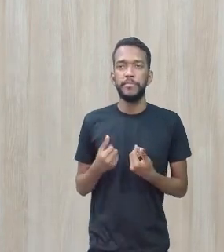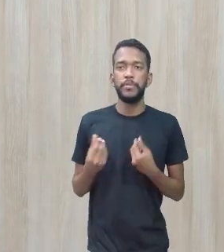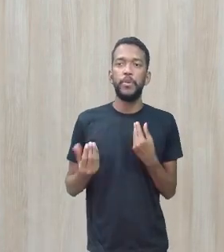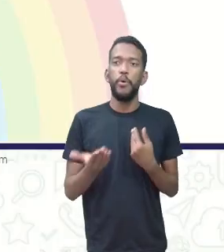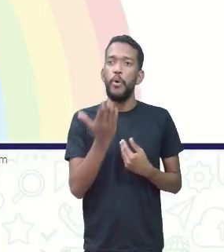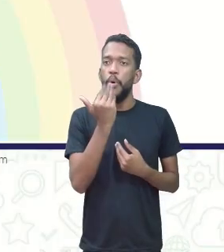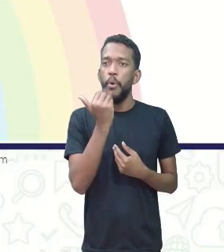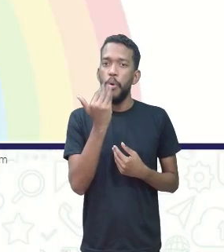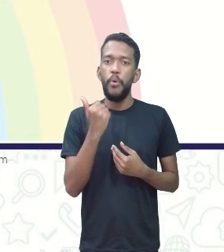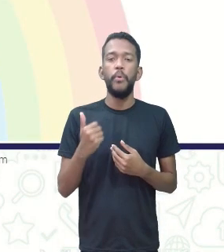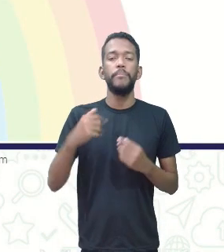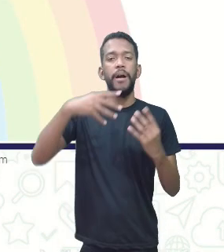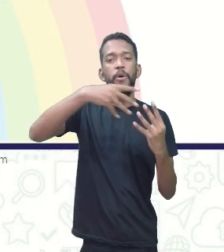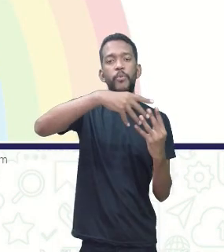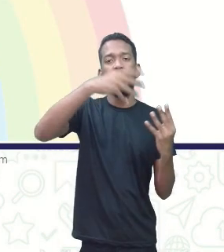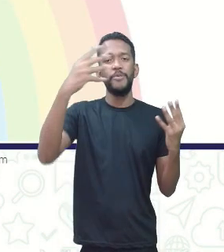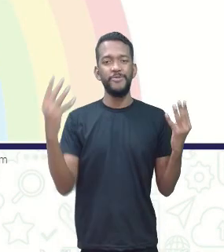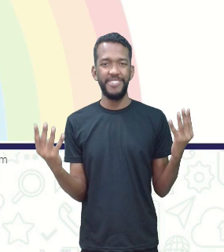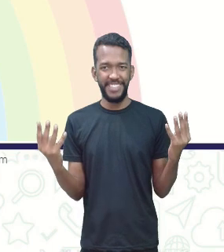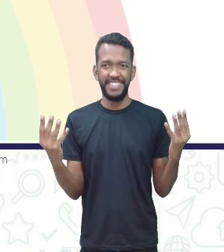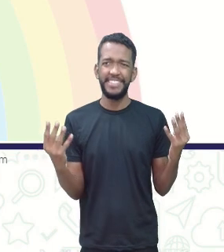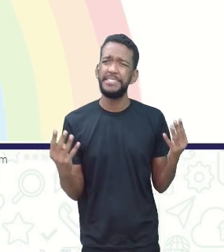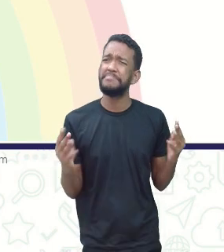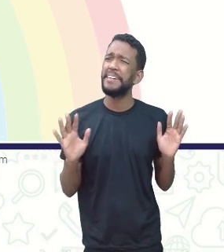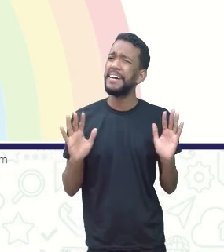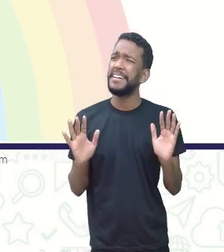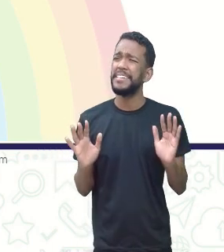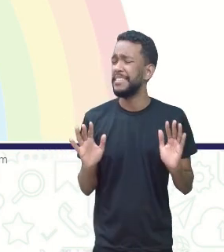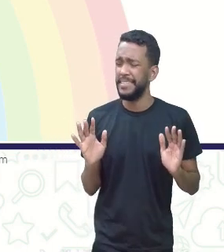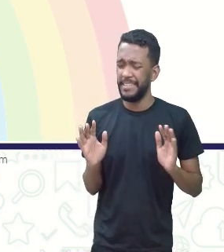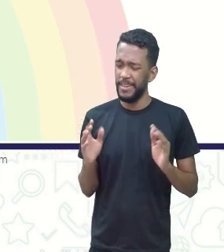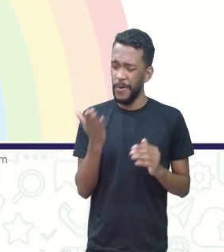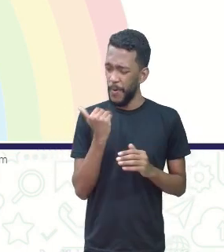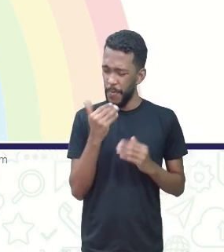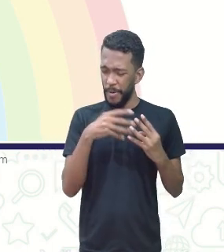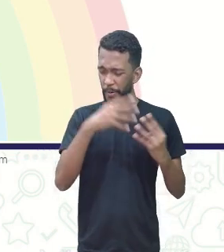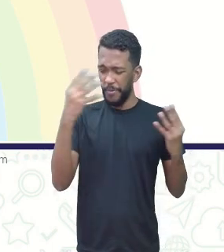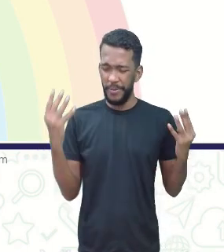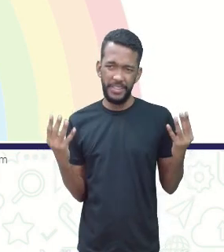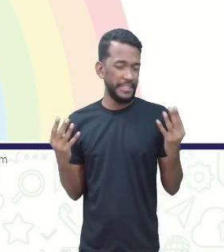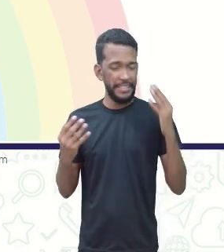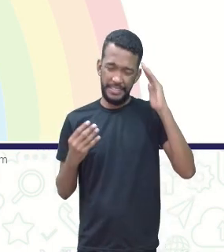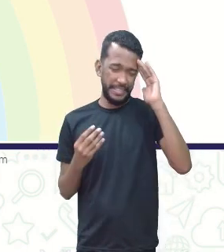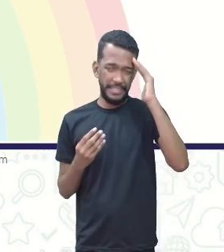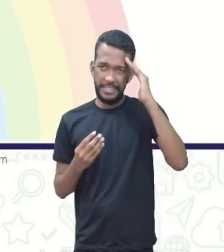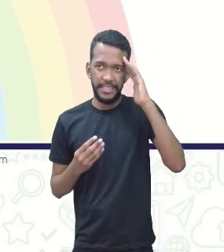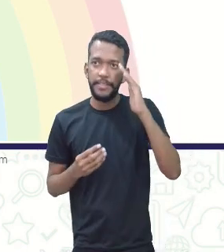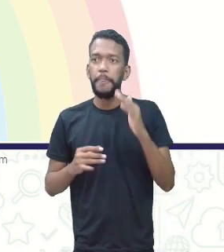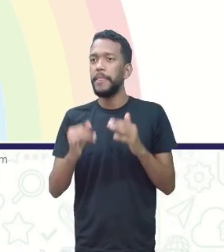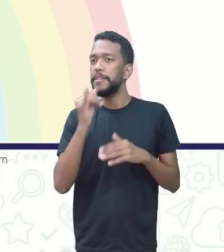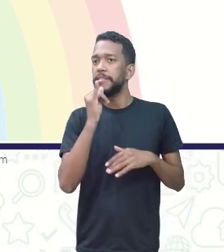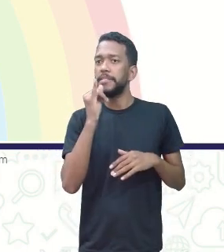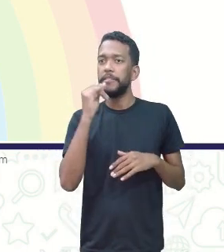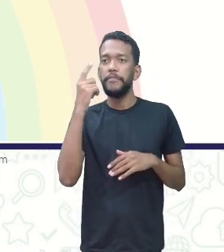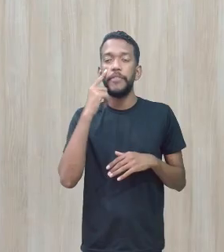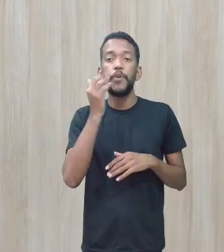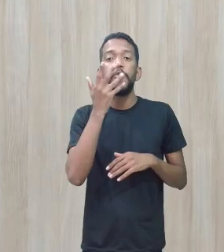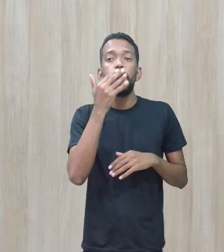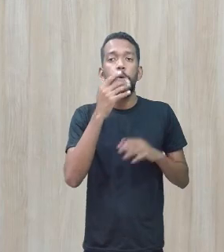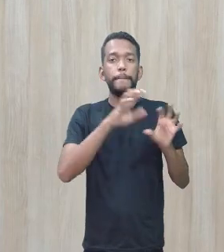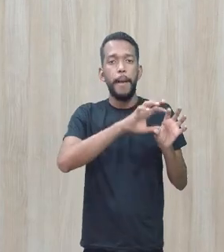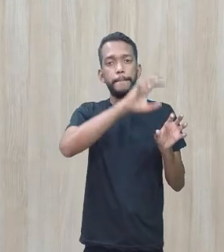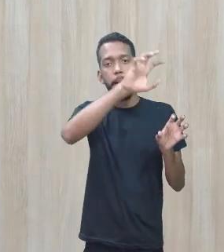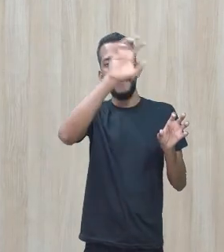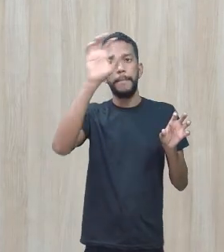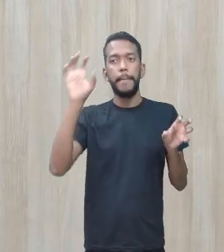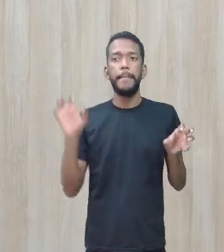coma um arco-íris. Mas espera aí, Briane, por que está mandando a gente comer um arco-íris? Porque veja o quão